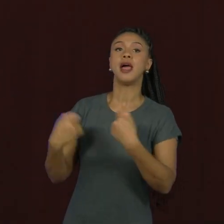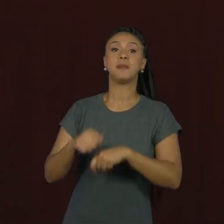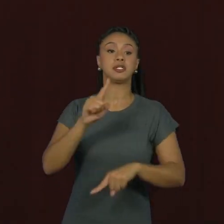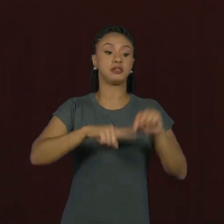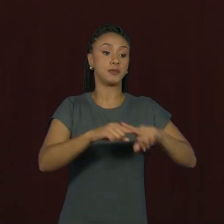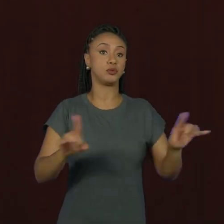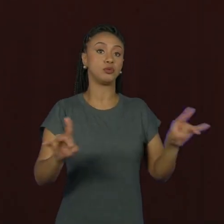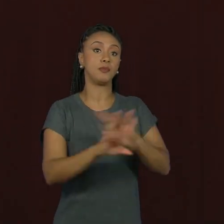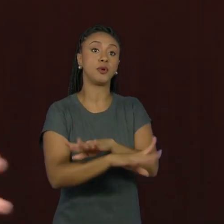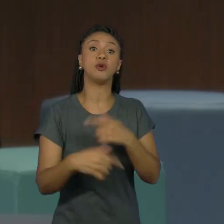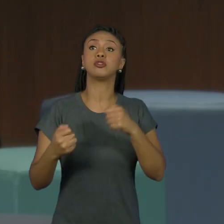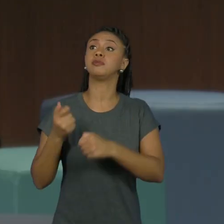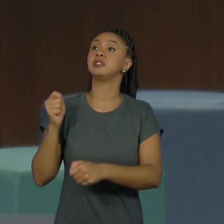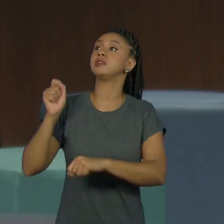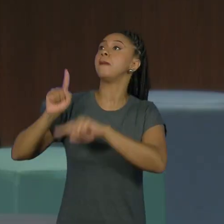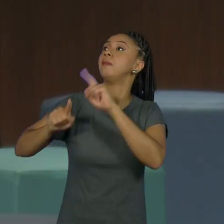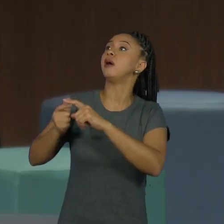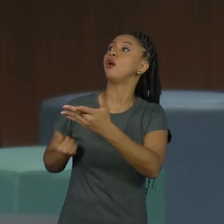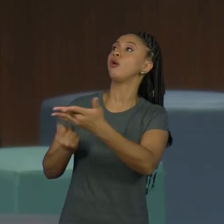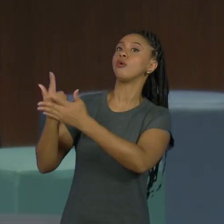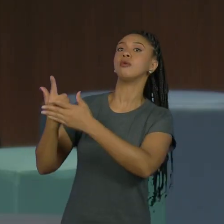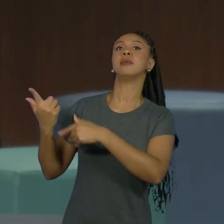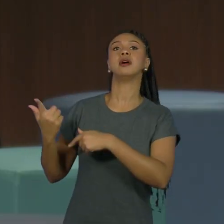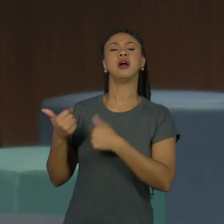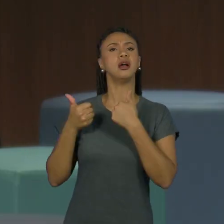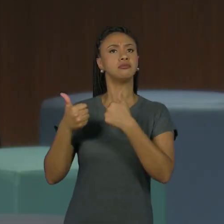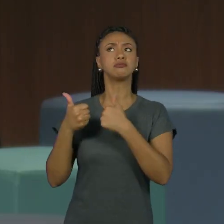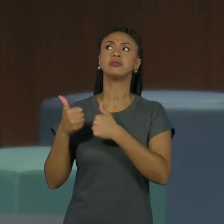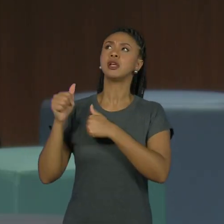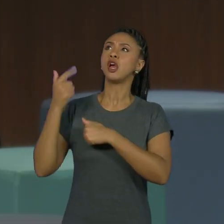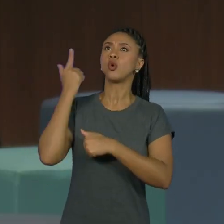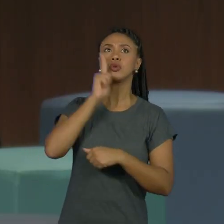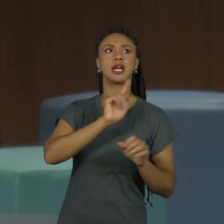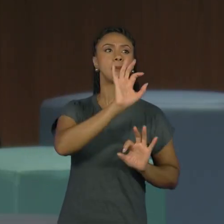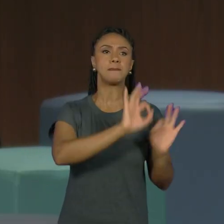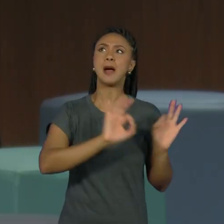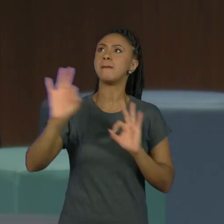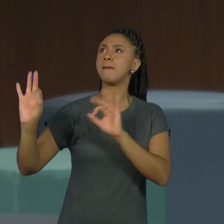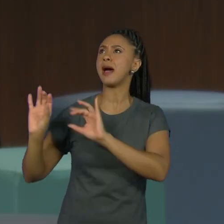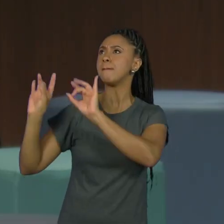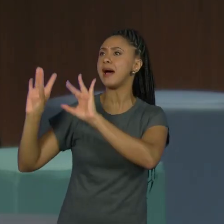de matéria-prima, né, que funciona bem, o processo é bom, então como é que a gente,